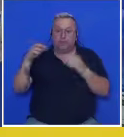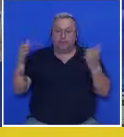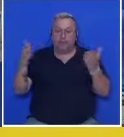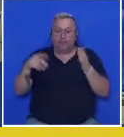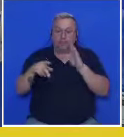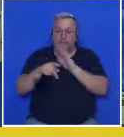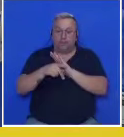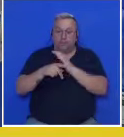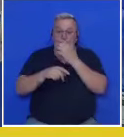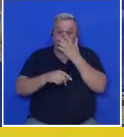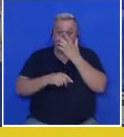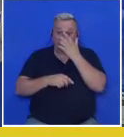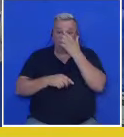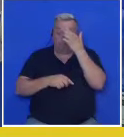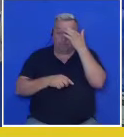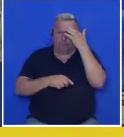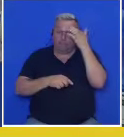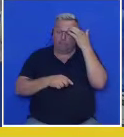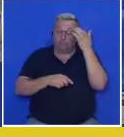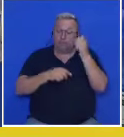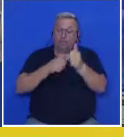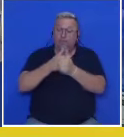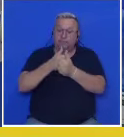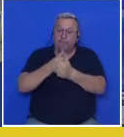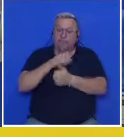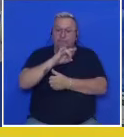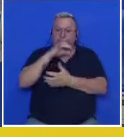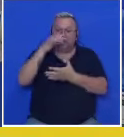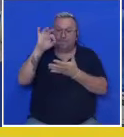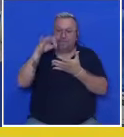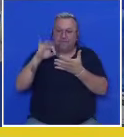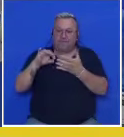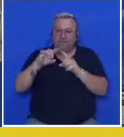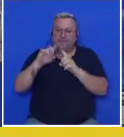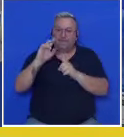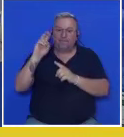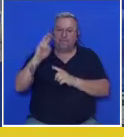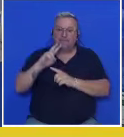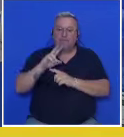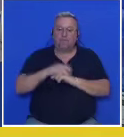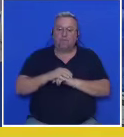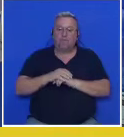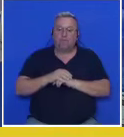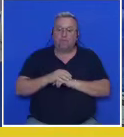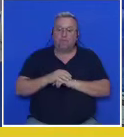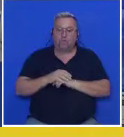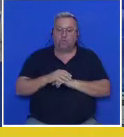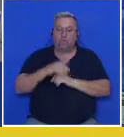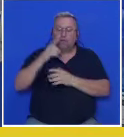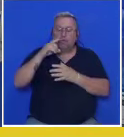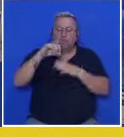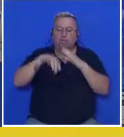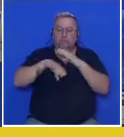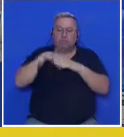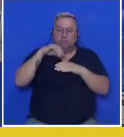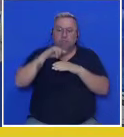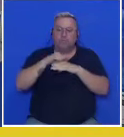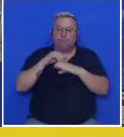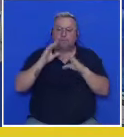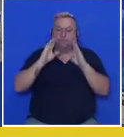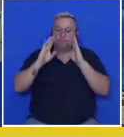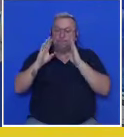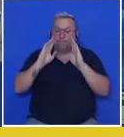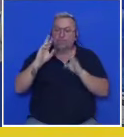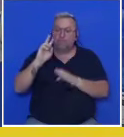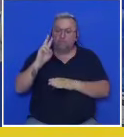direto aqui do Espaço Loterias Caixa em São Paulo, você acompanhando cada detalhe por meio dos perfis da Caixa e da Rede TV no YouTube e no